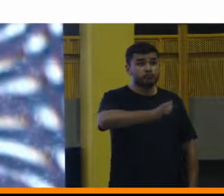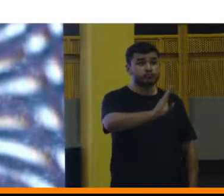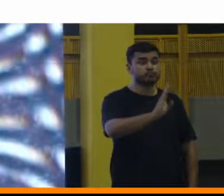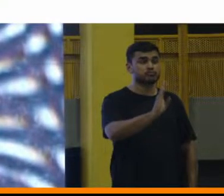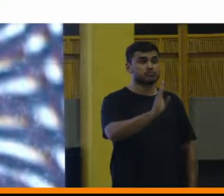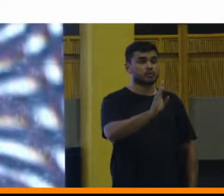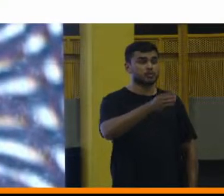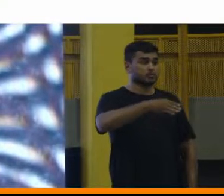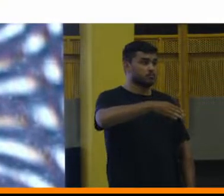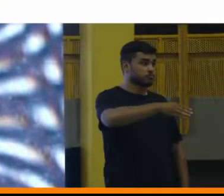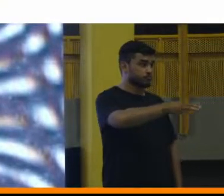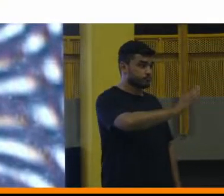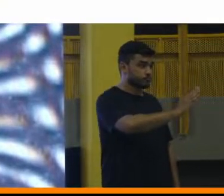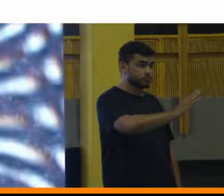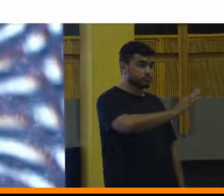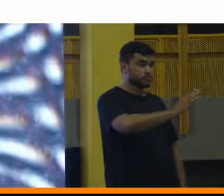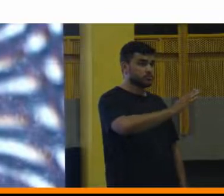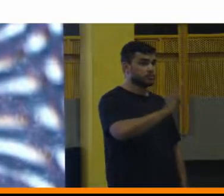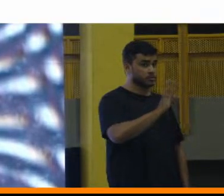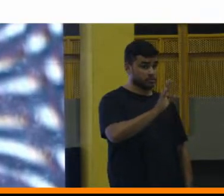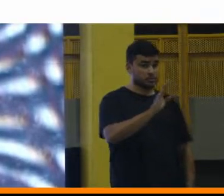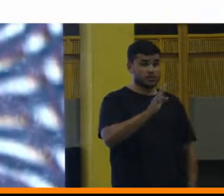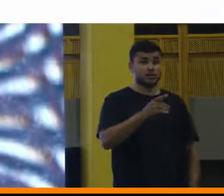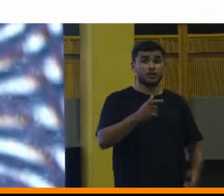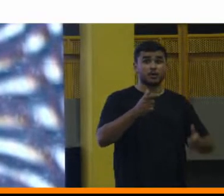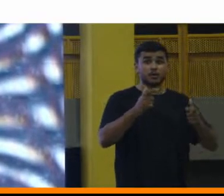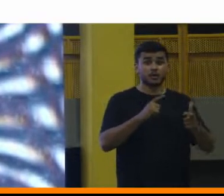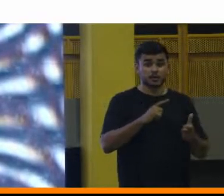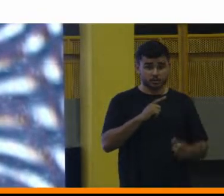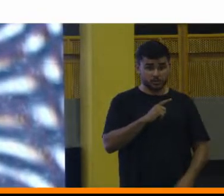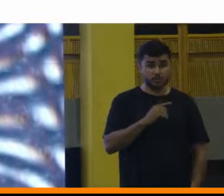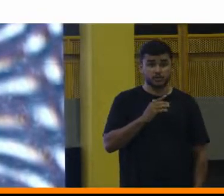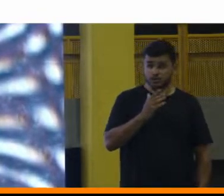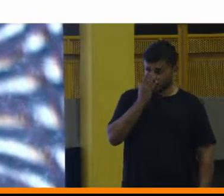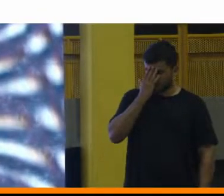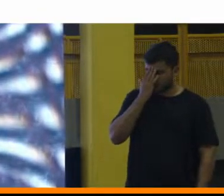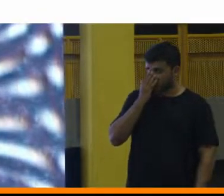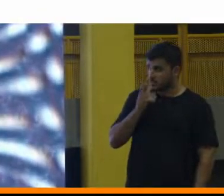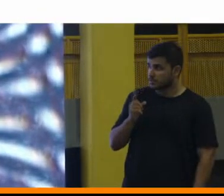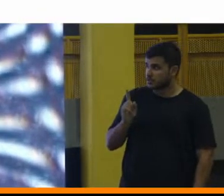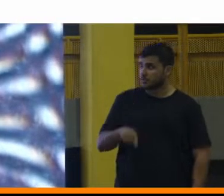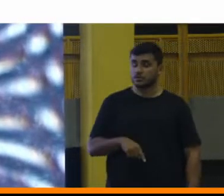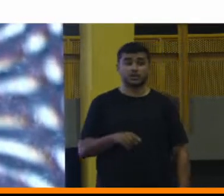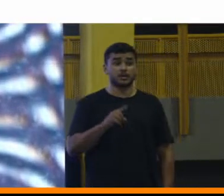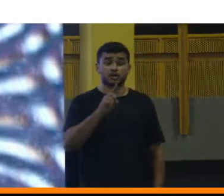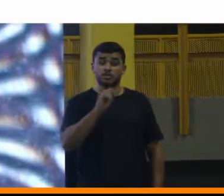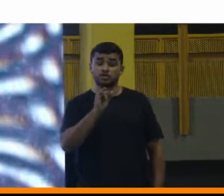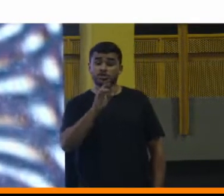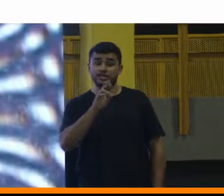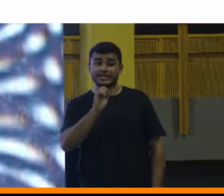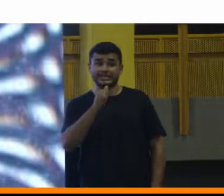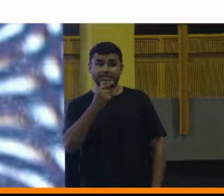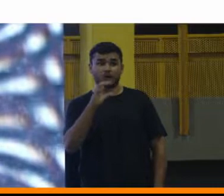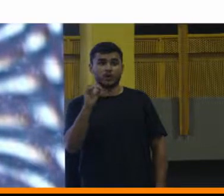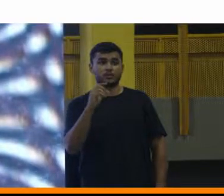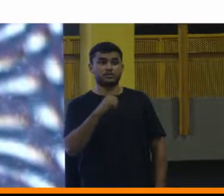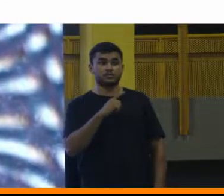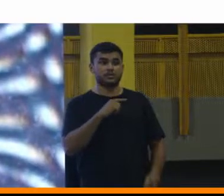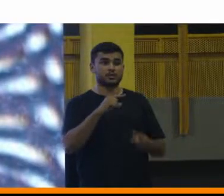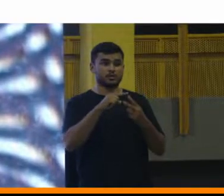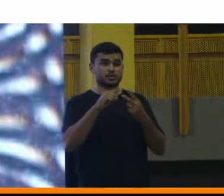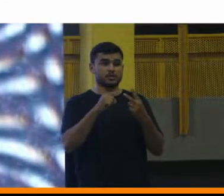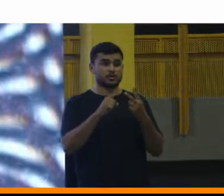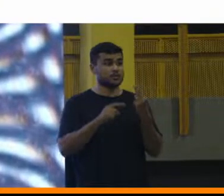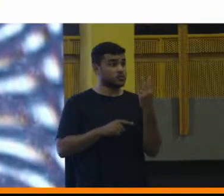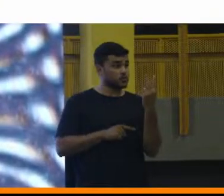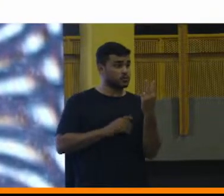sentidos. Toda direção tem 2 sentidos. Essa é a regra. Vou te dar